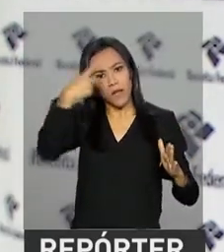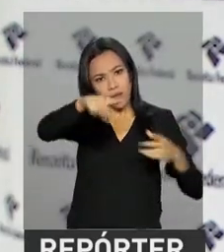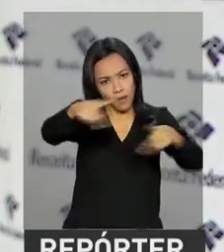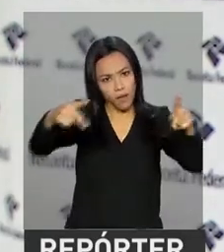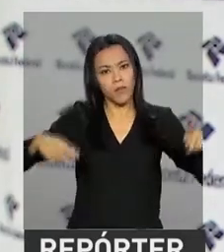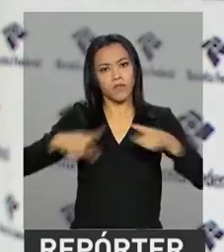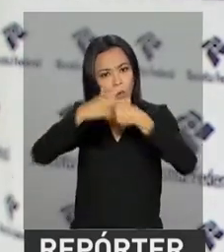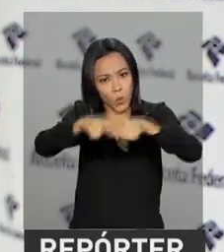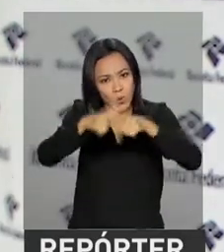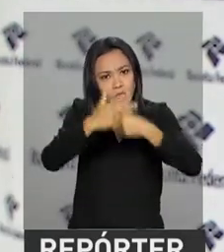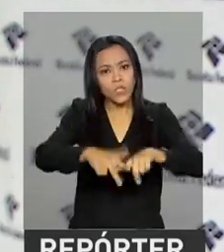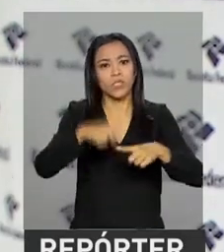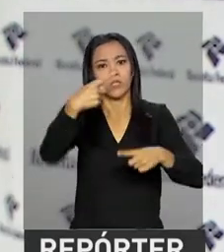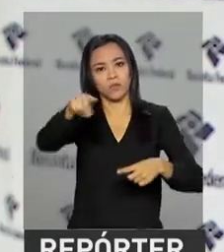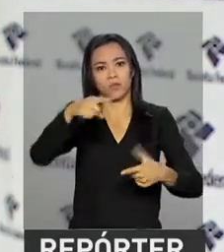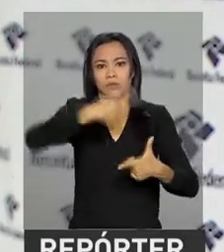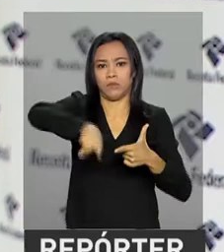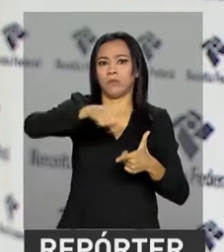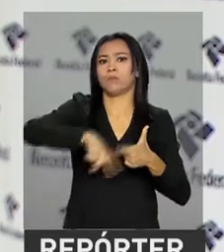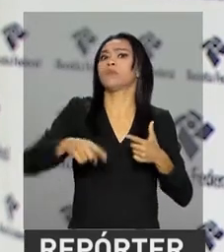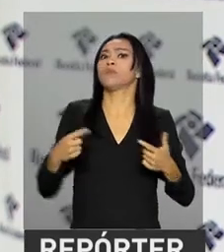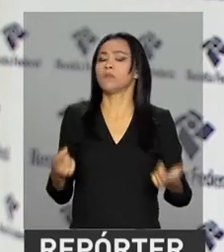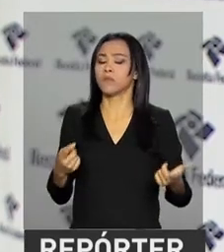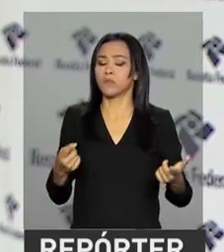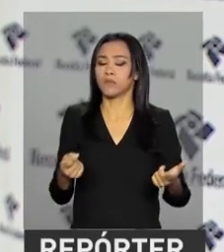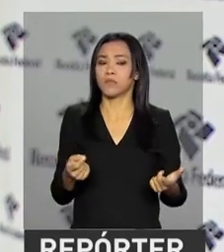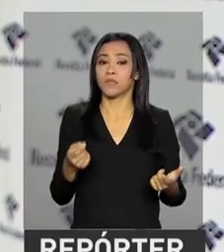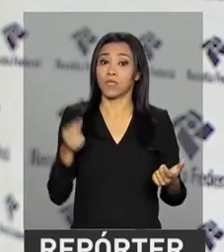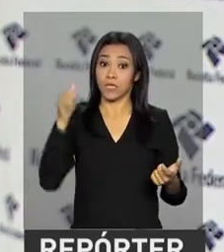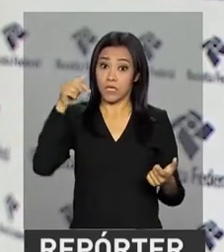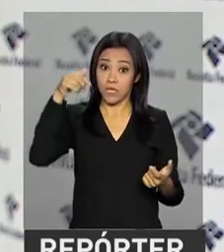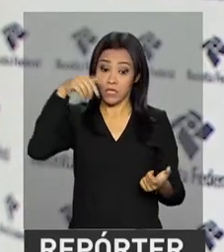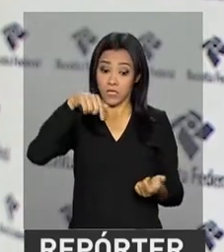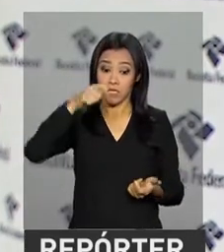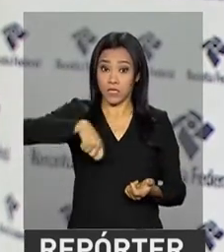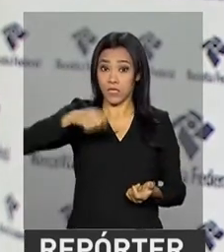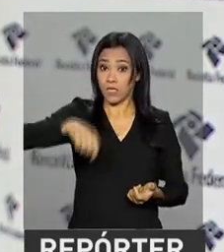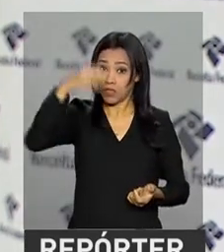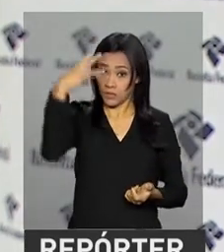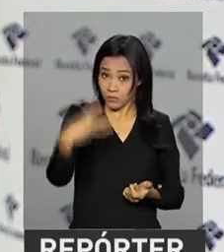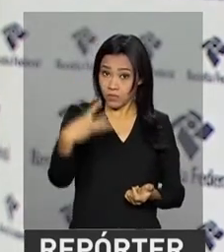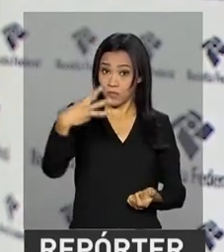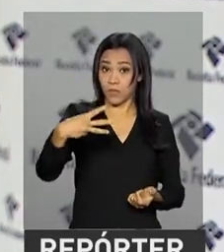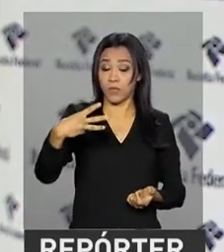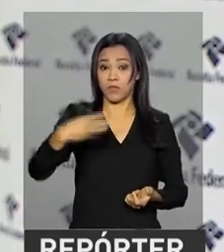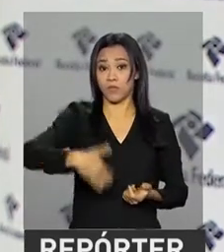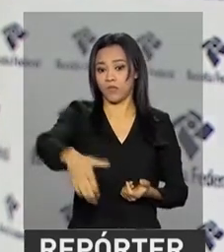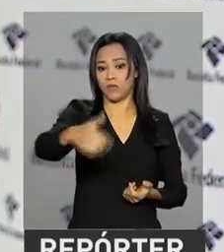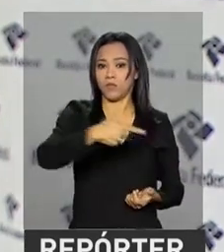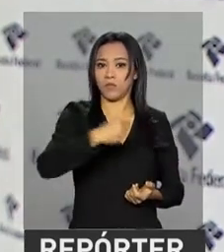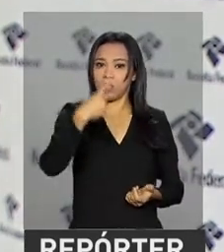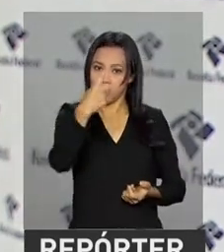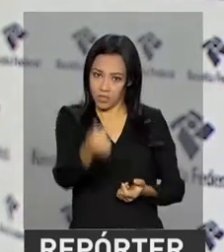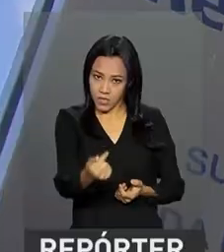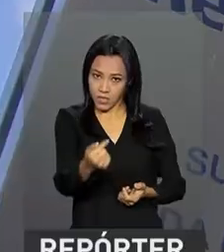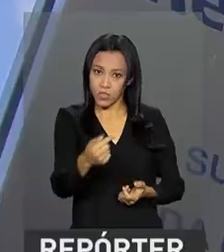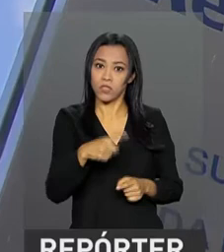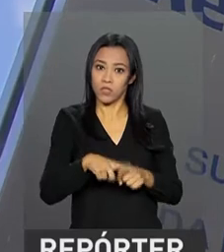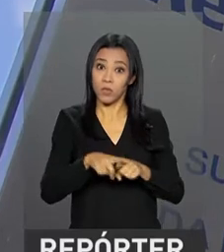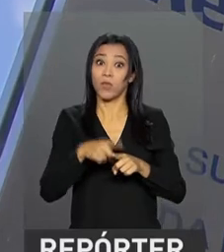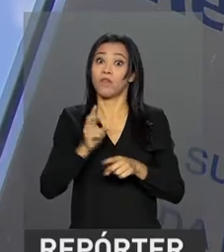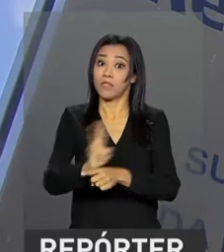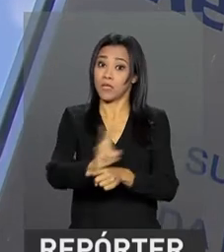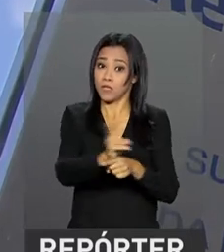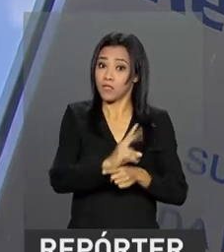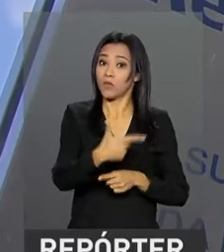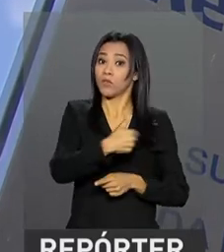receita pelos fiscos estaduais e municipais iniciam a partir do desse último trimeste 2017 e vão ocorrer no ano de 2018 também foram